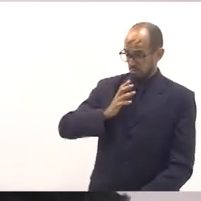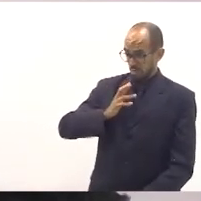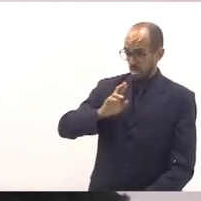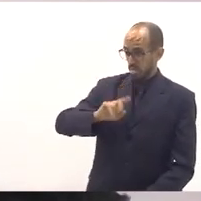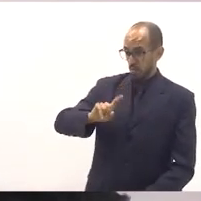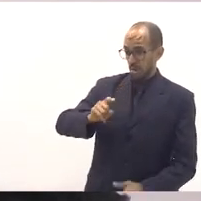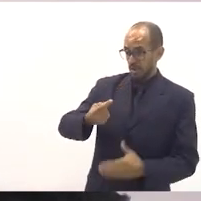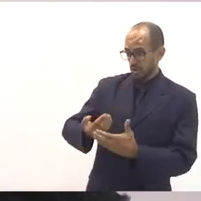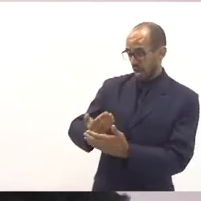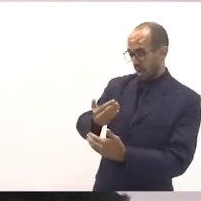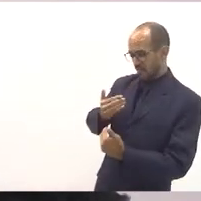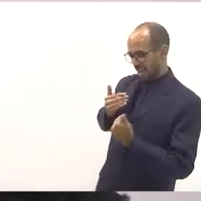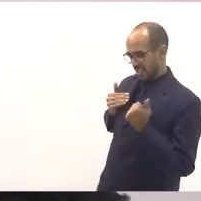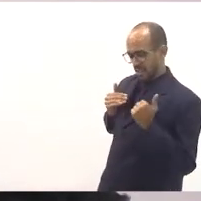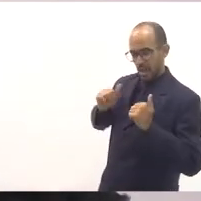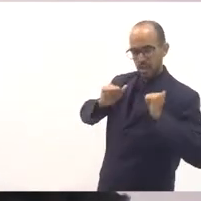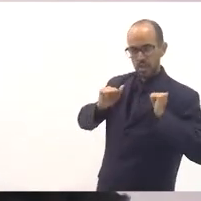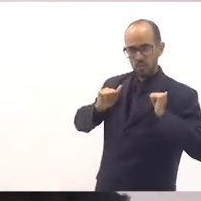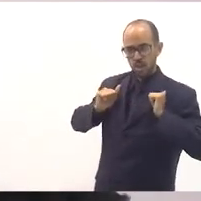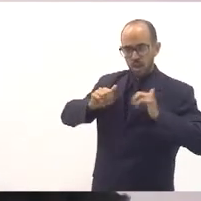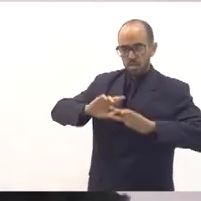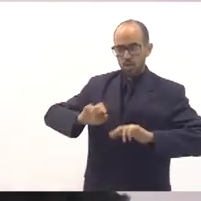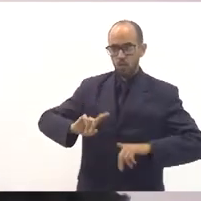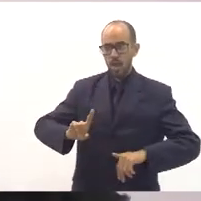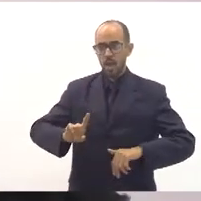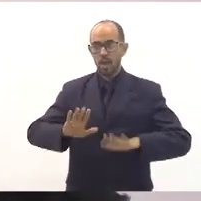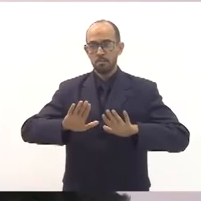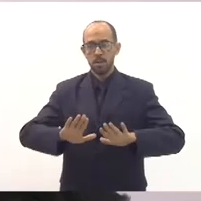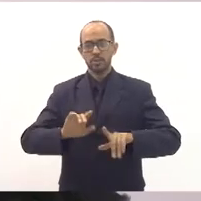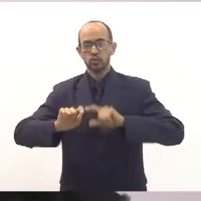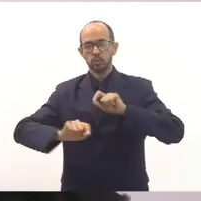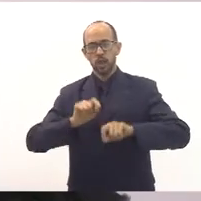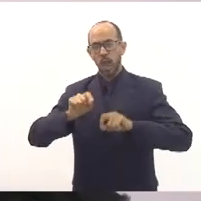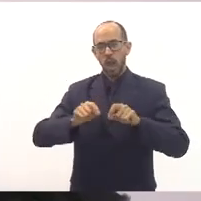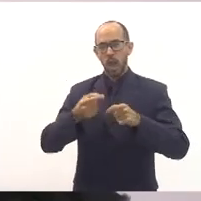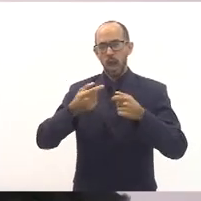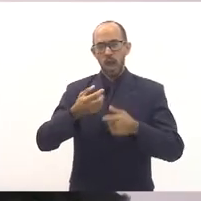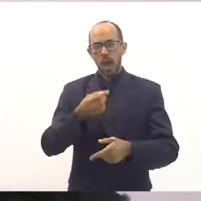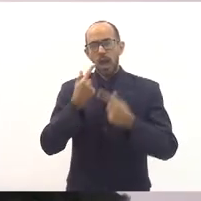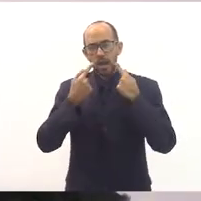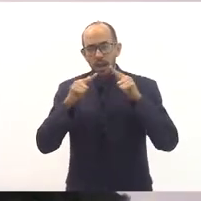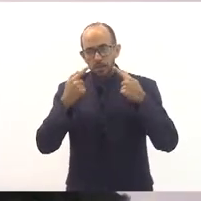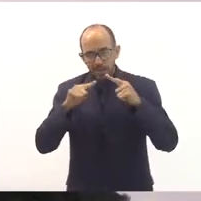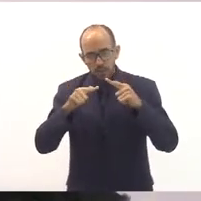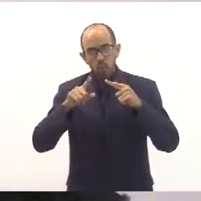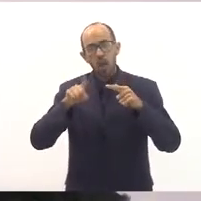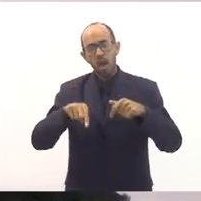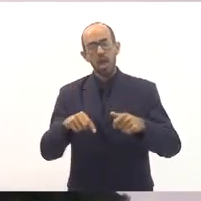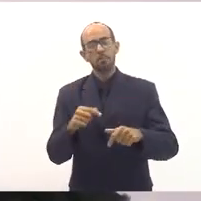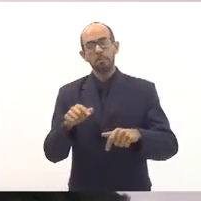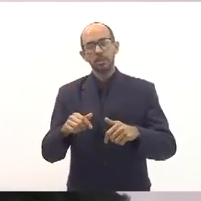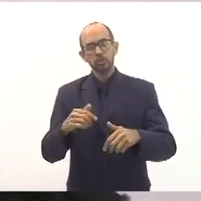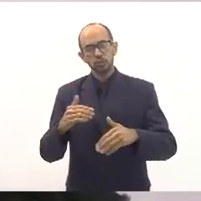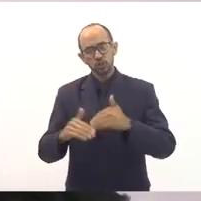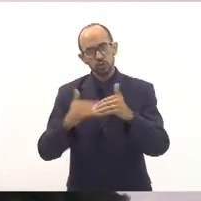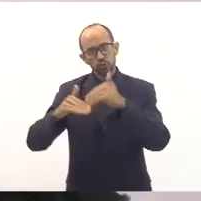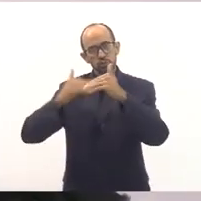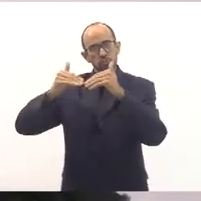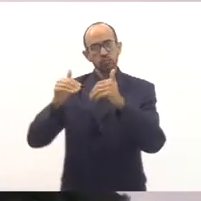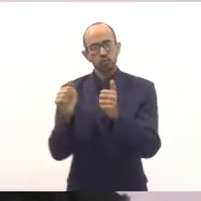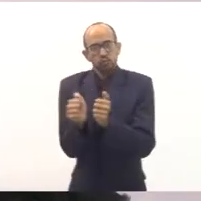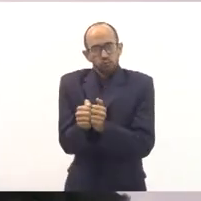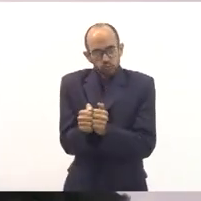afastar ou de julgar o enfim eu acho que a crítica é construtiva ela é